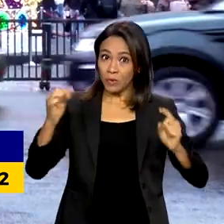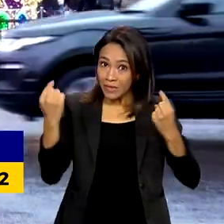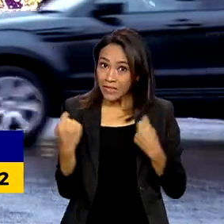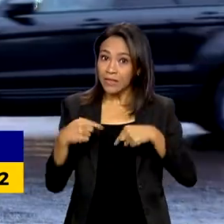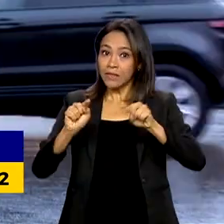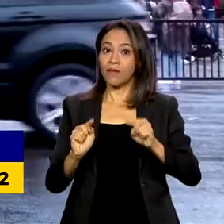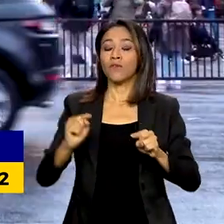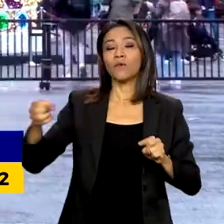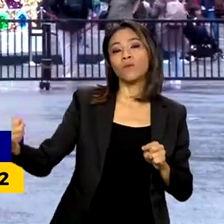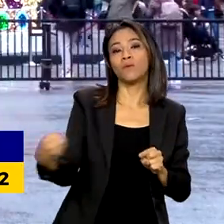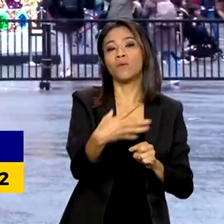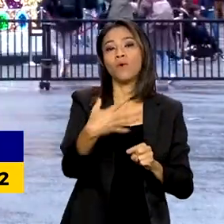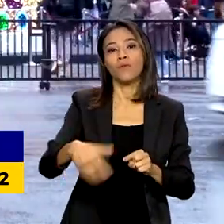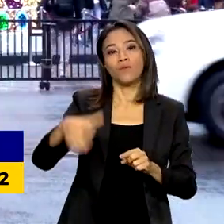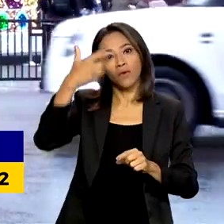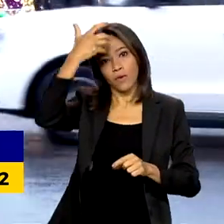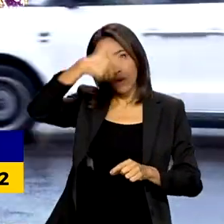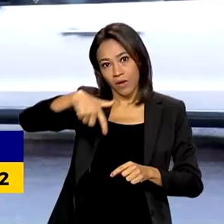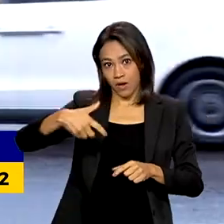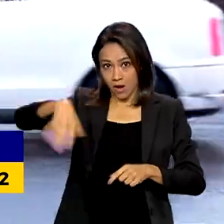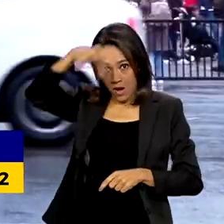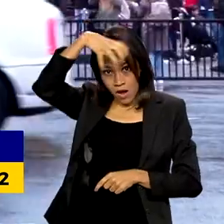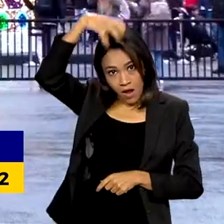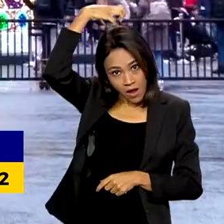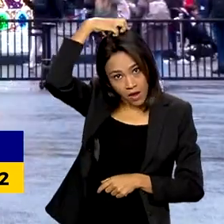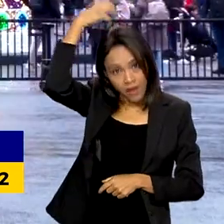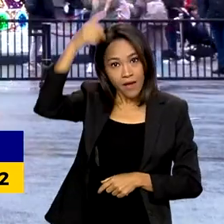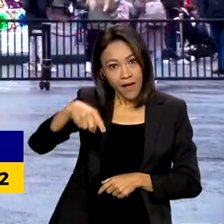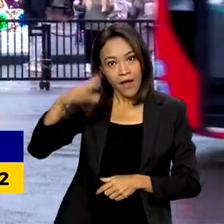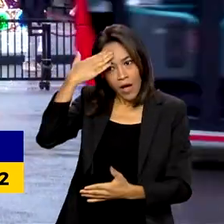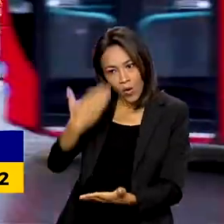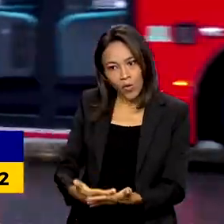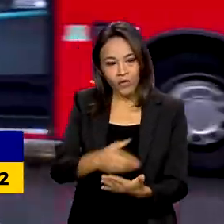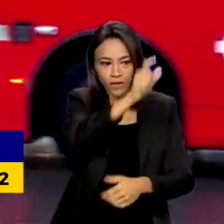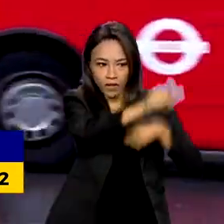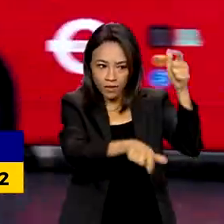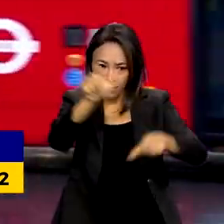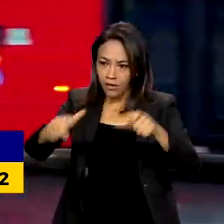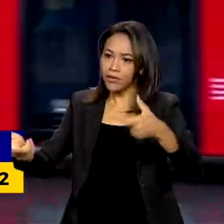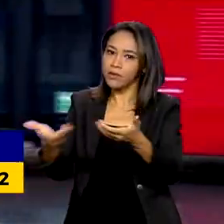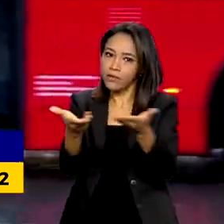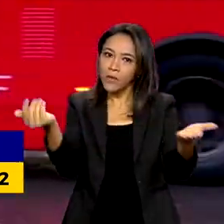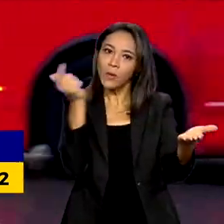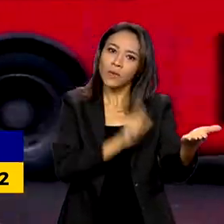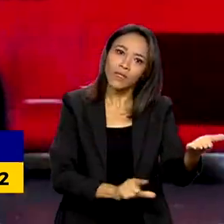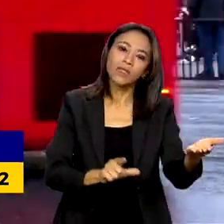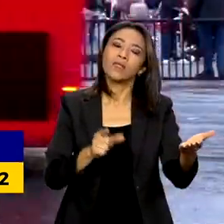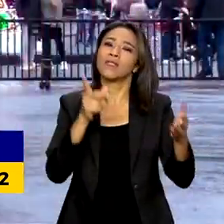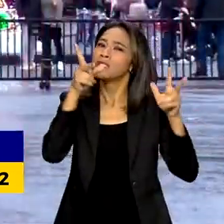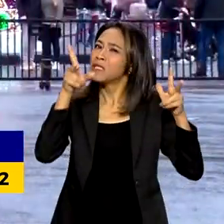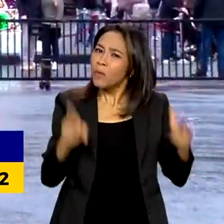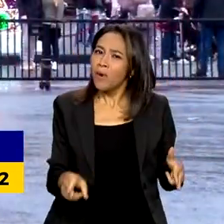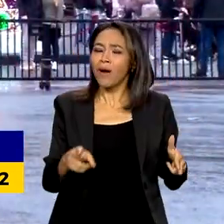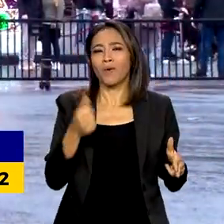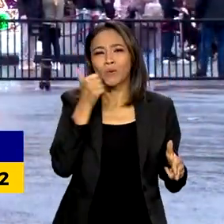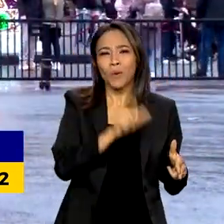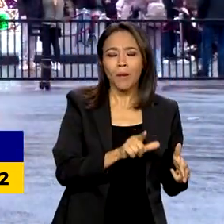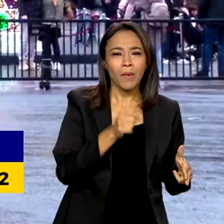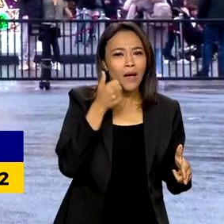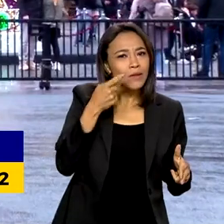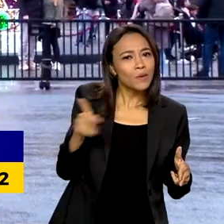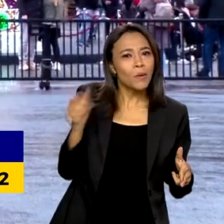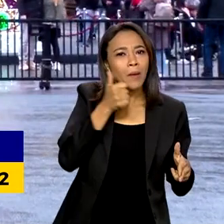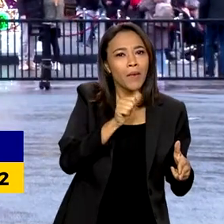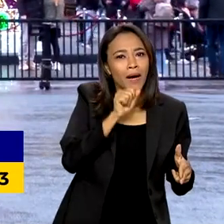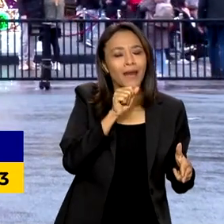modernizar a monarquia e conquistar a confiança dos súditos Mesmo não tendo o mesmo Carisma de sua mãe a Rainha